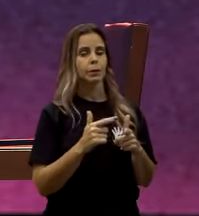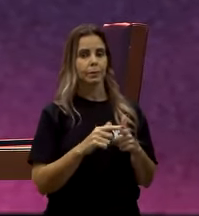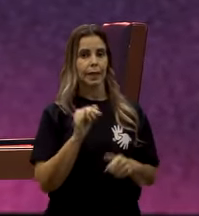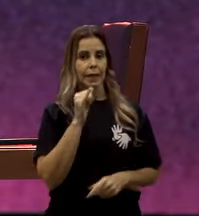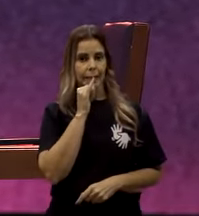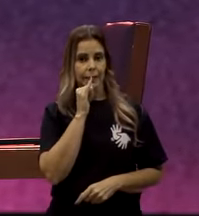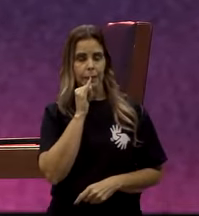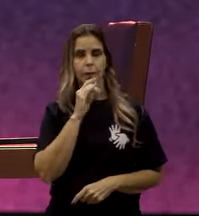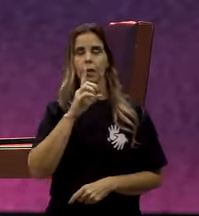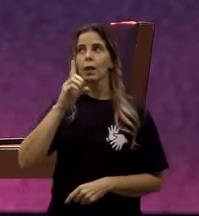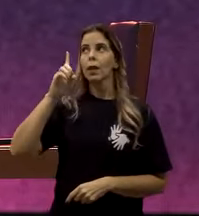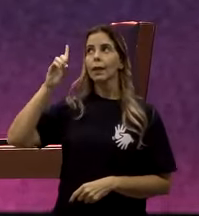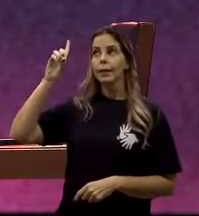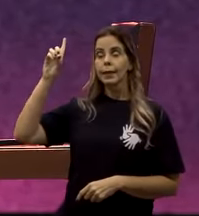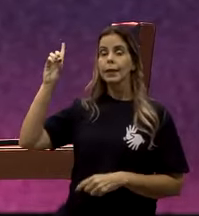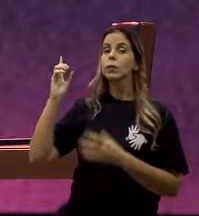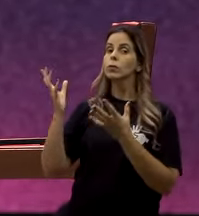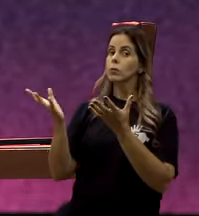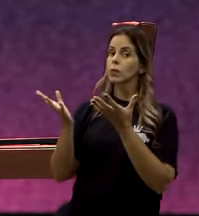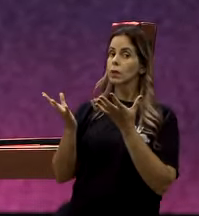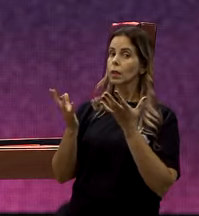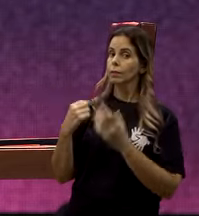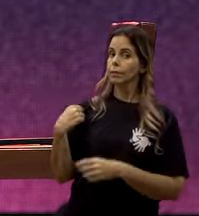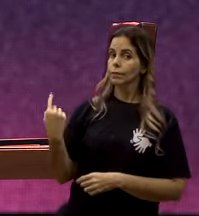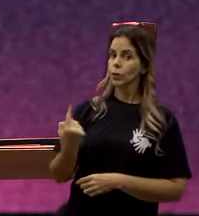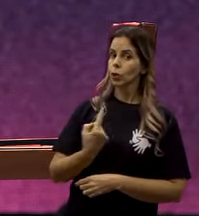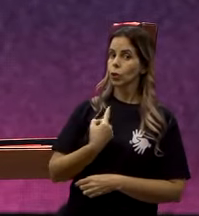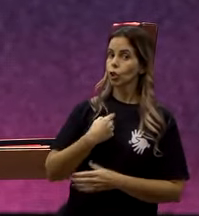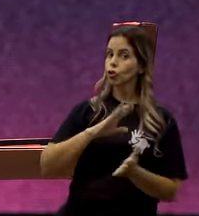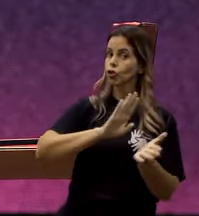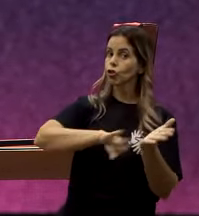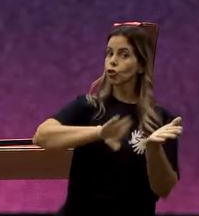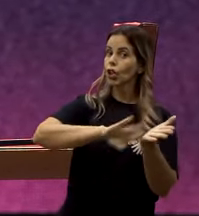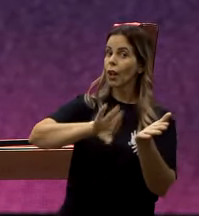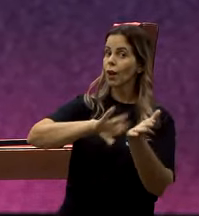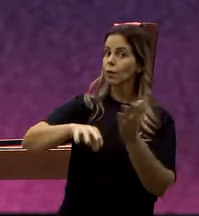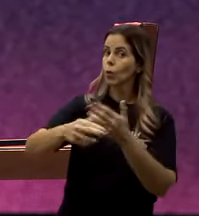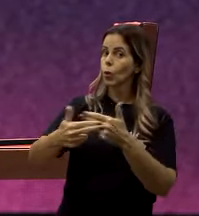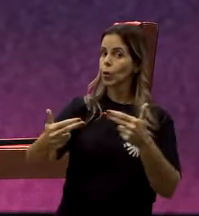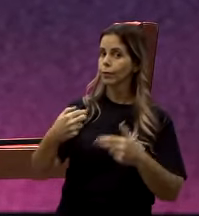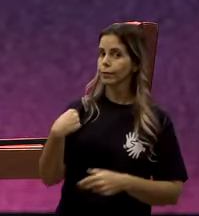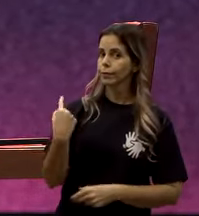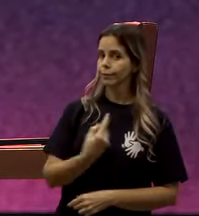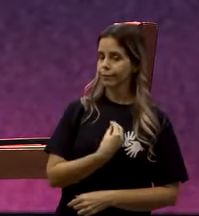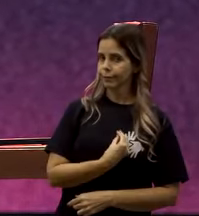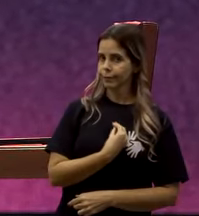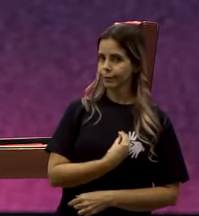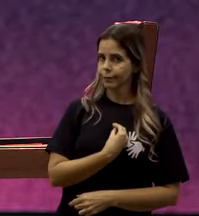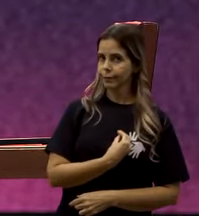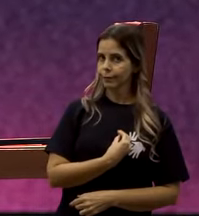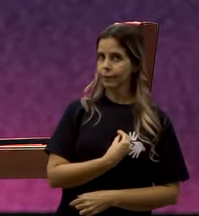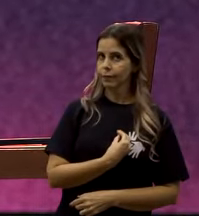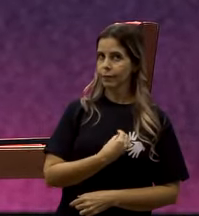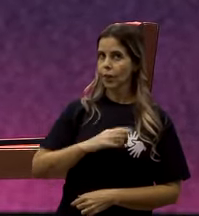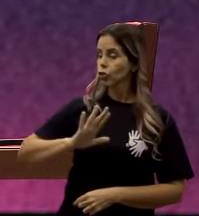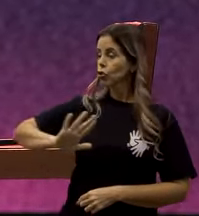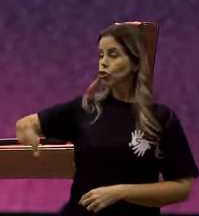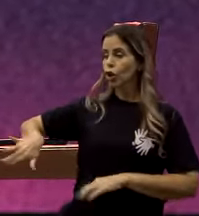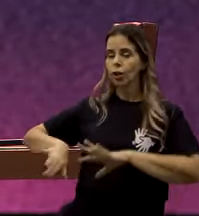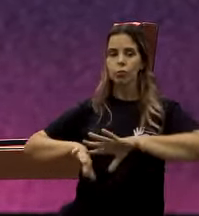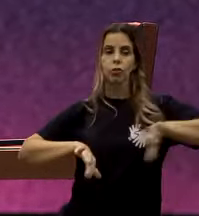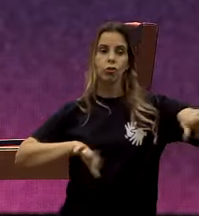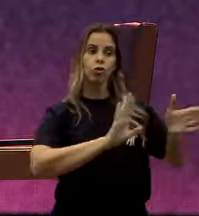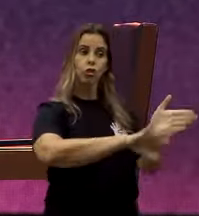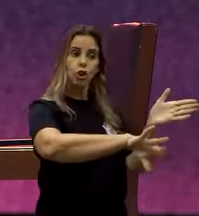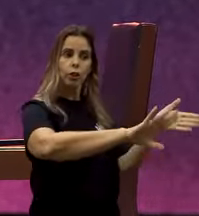por exemplo Deus faz questão que a gente tire da nossa vida hoje é noite para tirar fala comigo hoje eu vou tirar faz assim para quem tá perto de você hoje eu